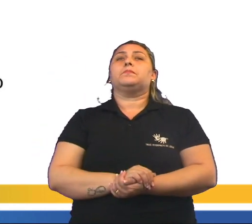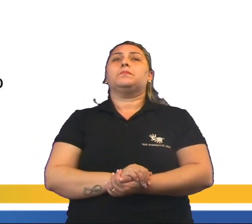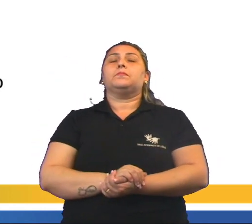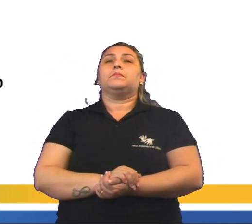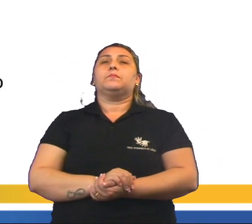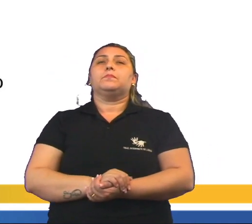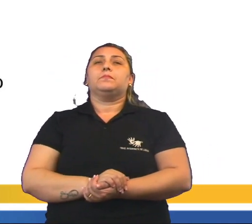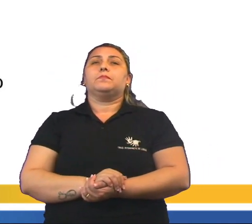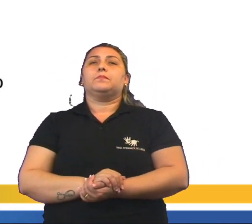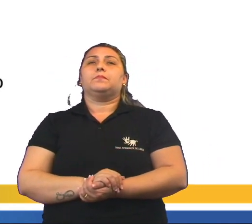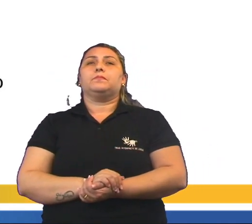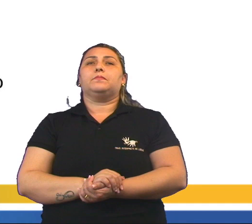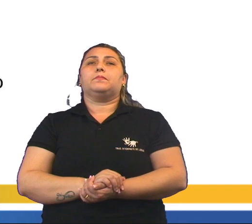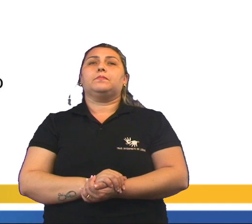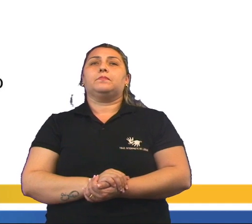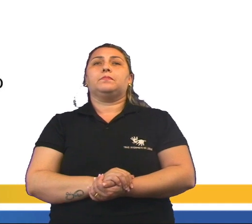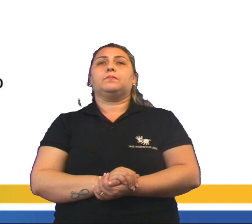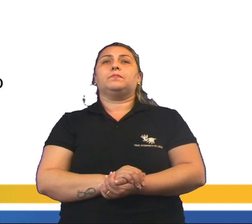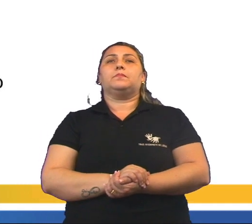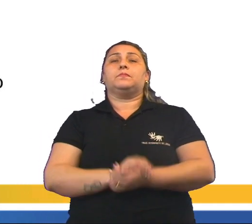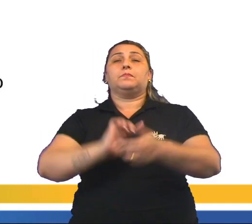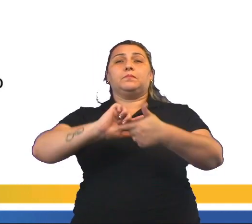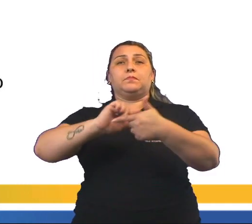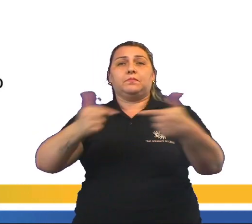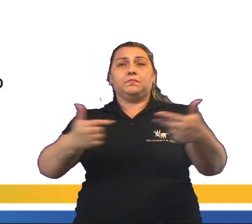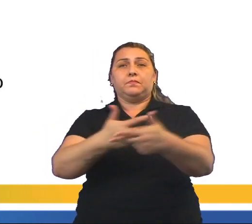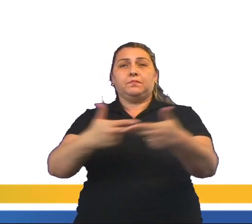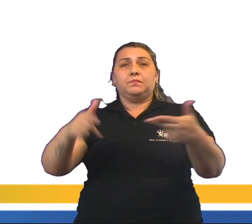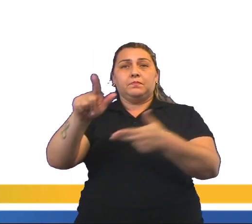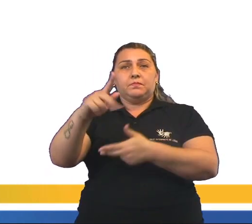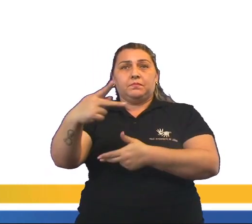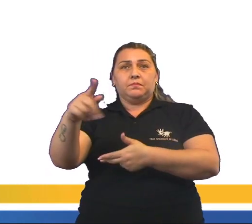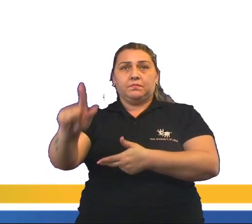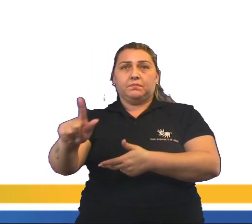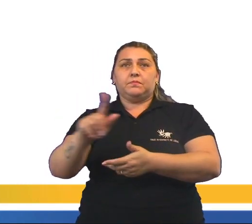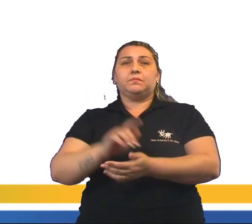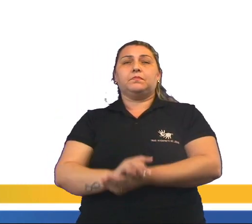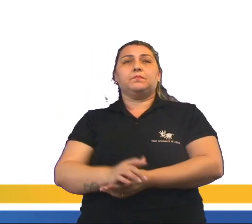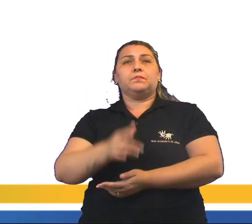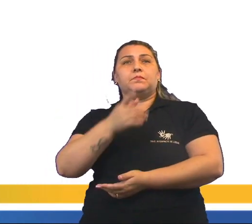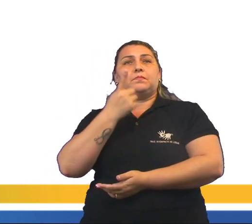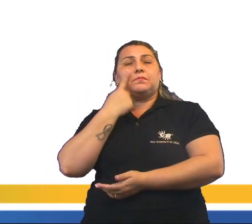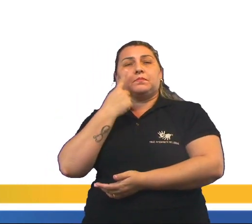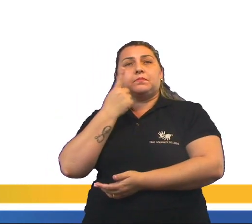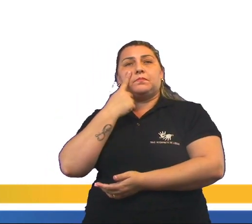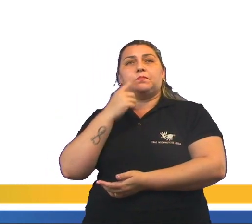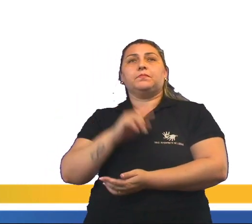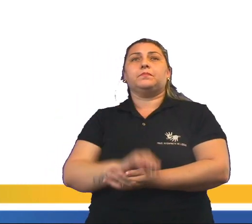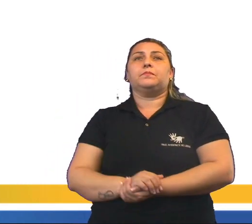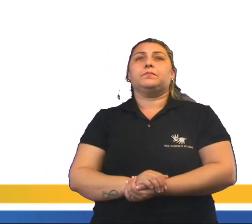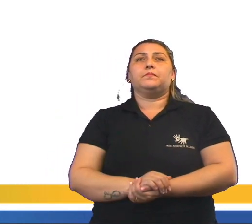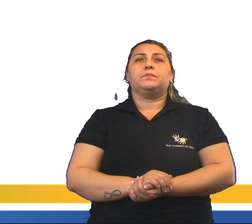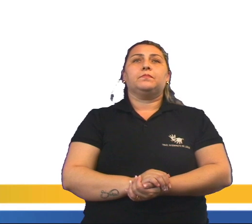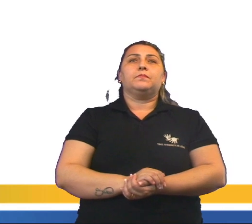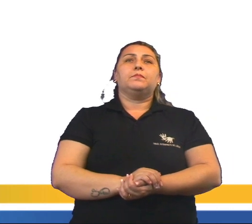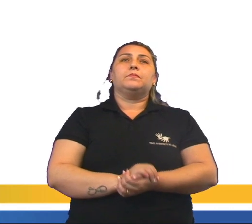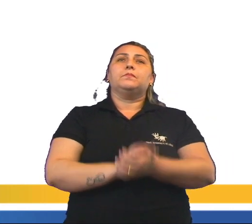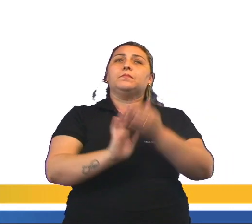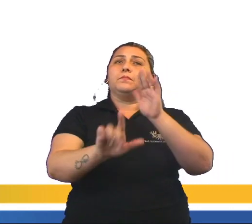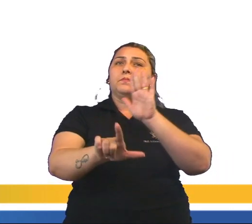e a progressão geométrica que a gente conhece como PG bom então vejamos aí